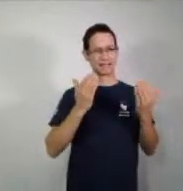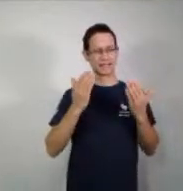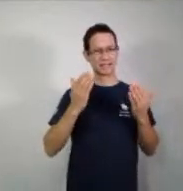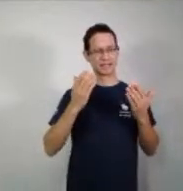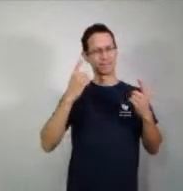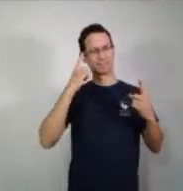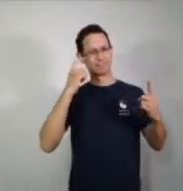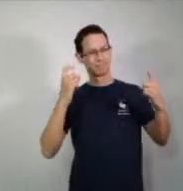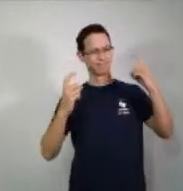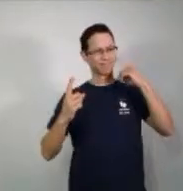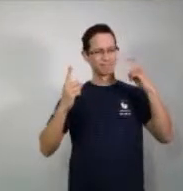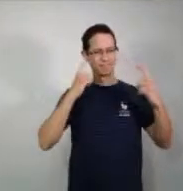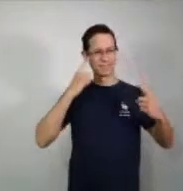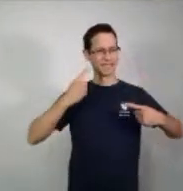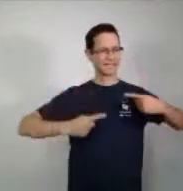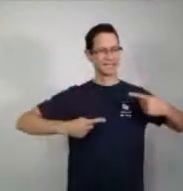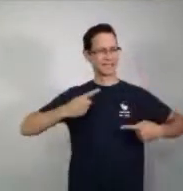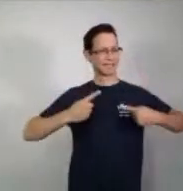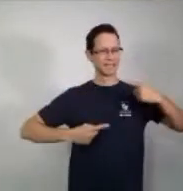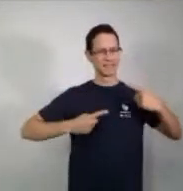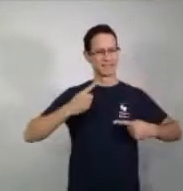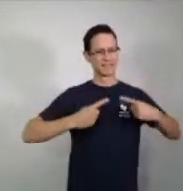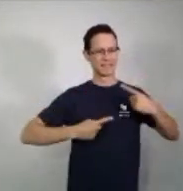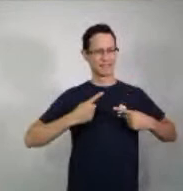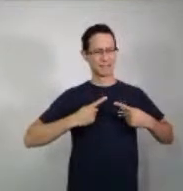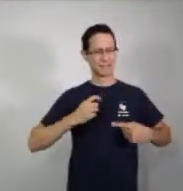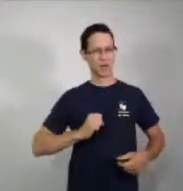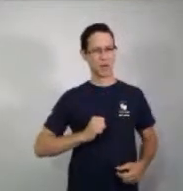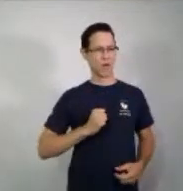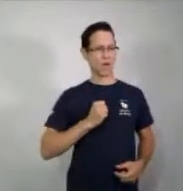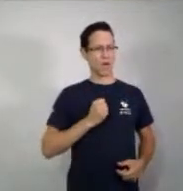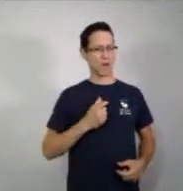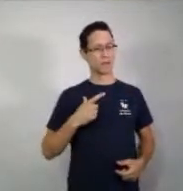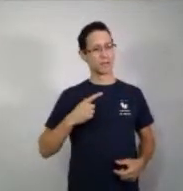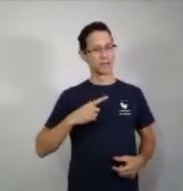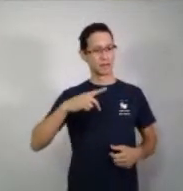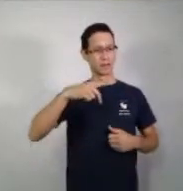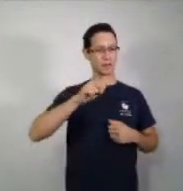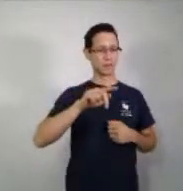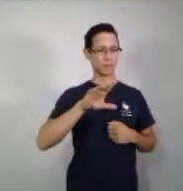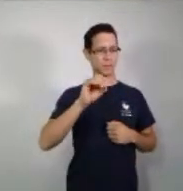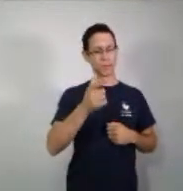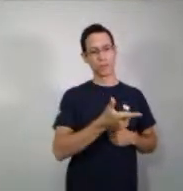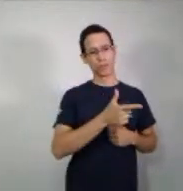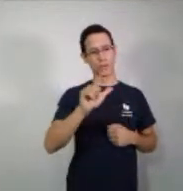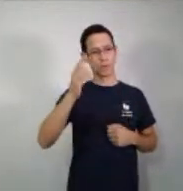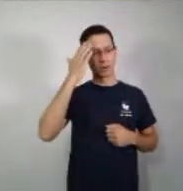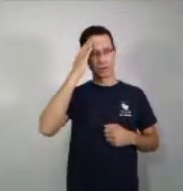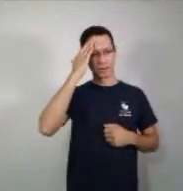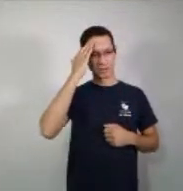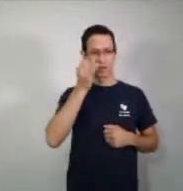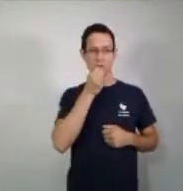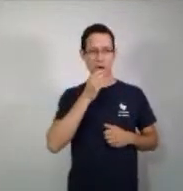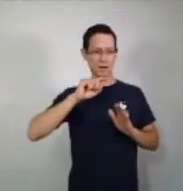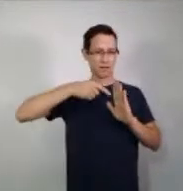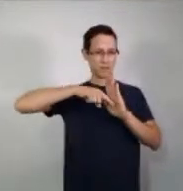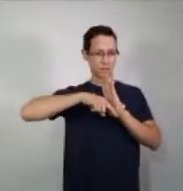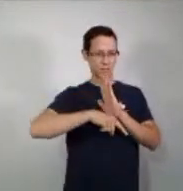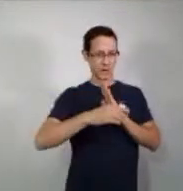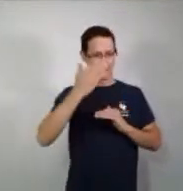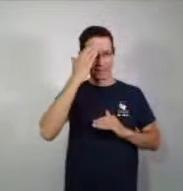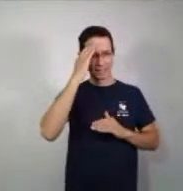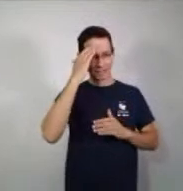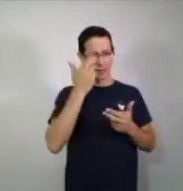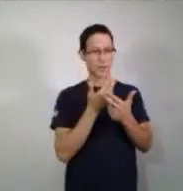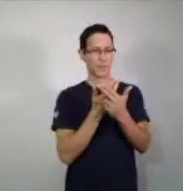muito rasos, muito rasteiros, né? E o Paulo Rony tinha uma outra metodologia, né, que era de se aprofundar e mergulhar nas coisas. Eu acho que